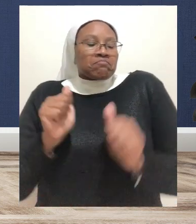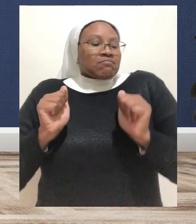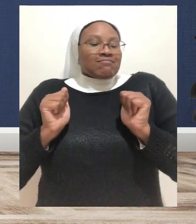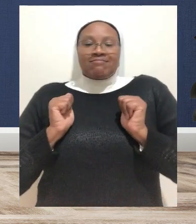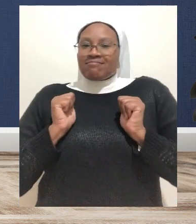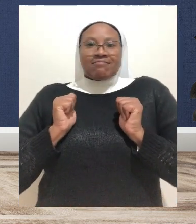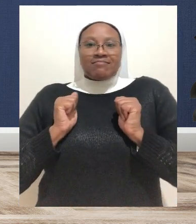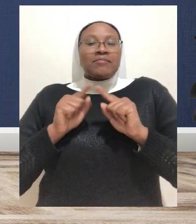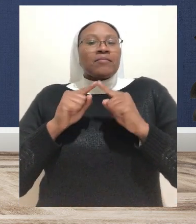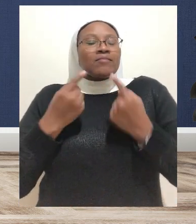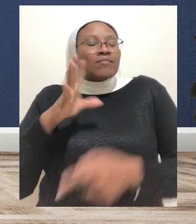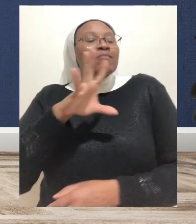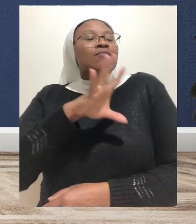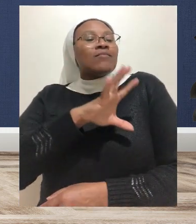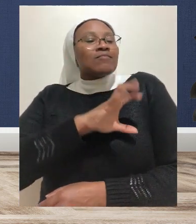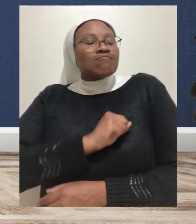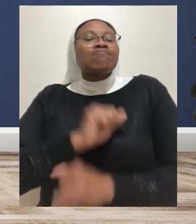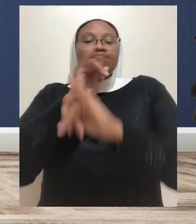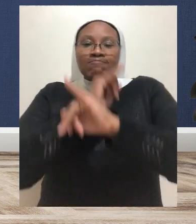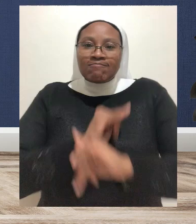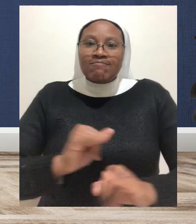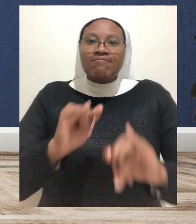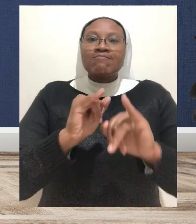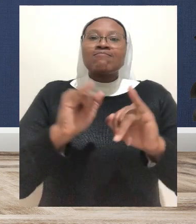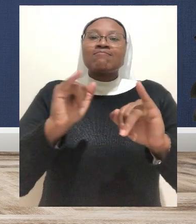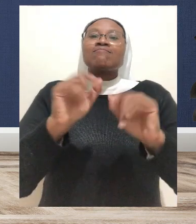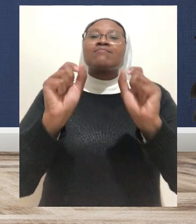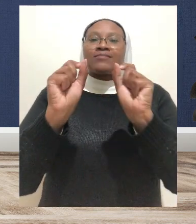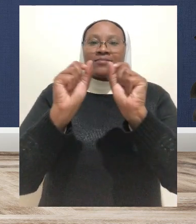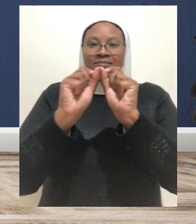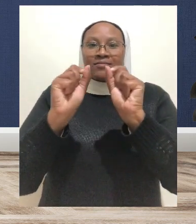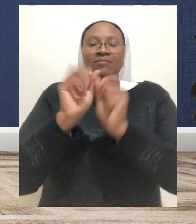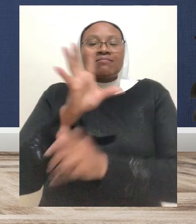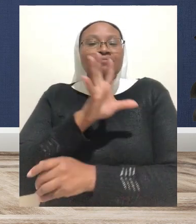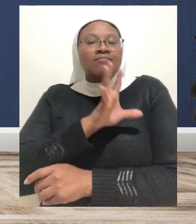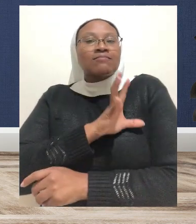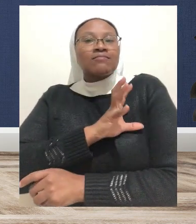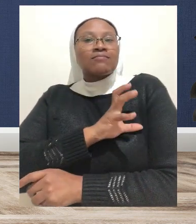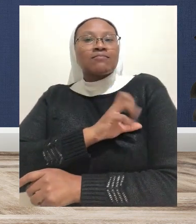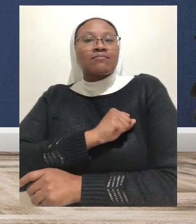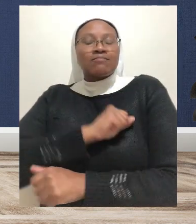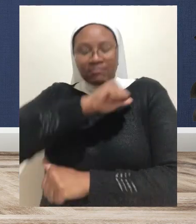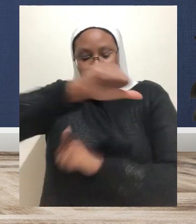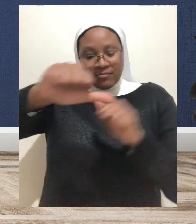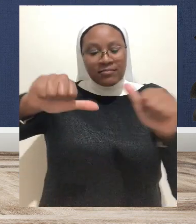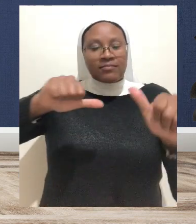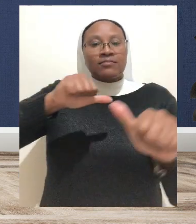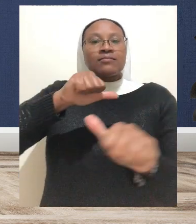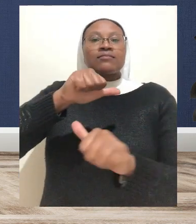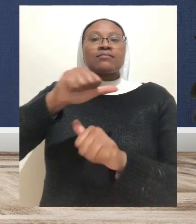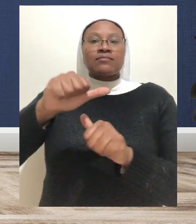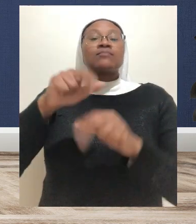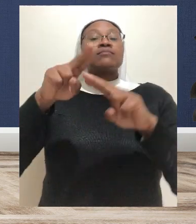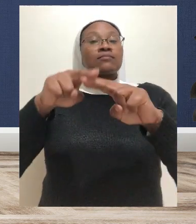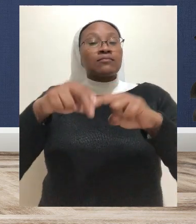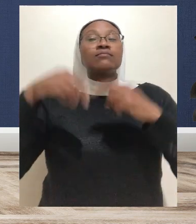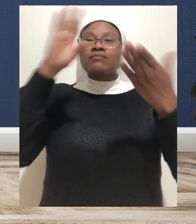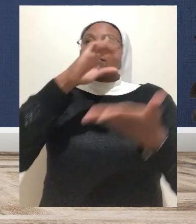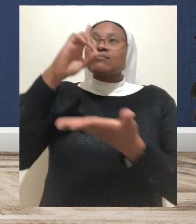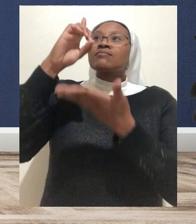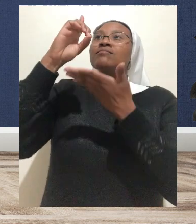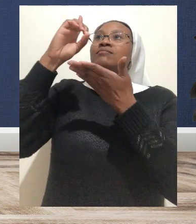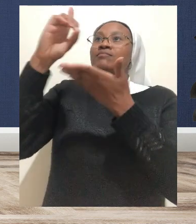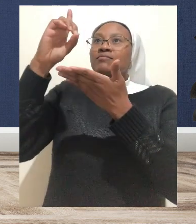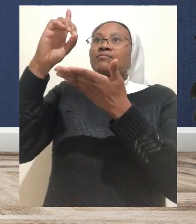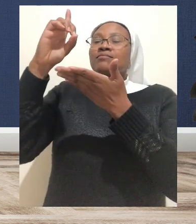amor passivo, mas é um amor que comunica, que age, é um amor que transforma.